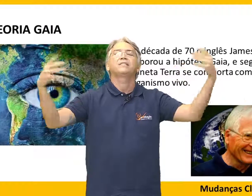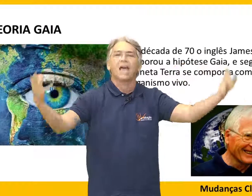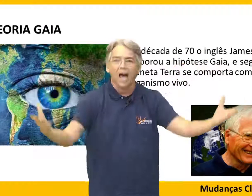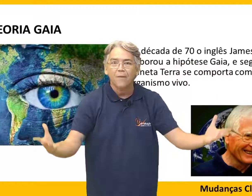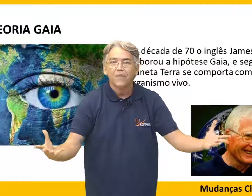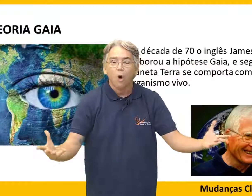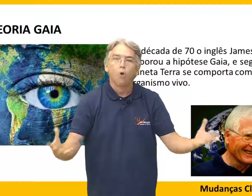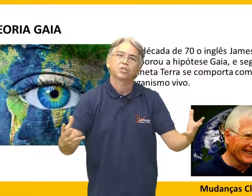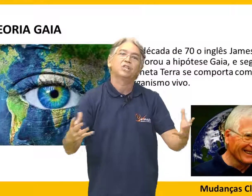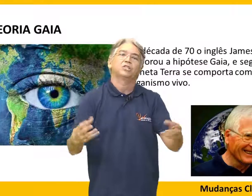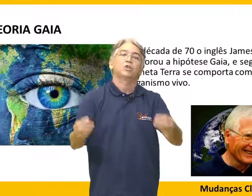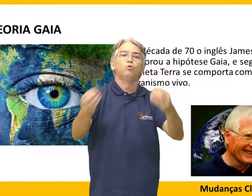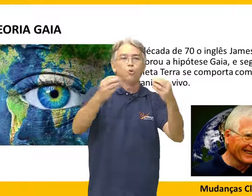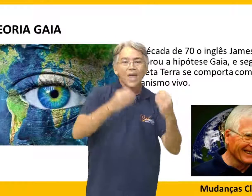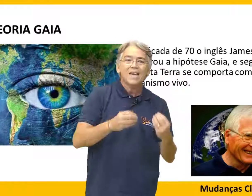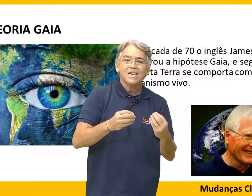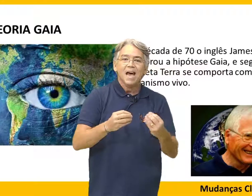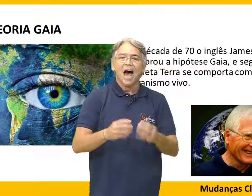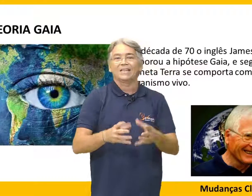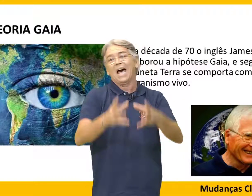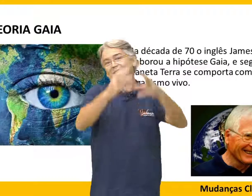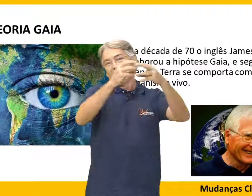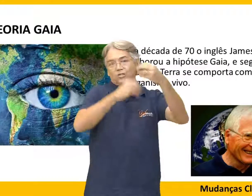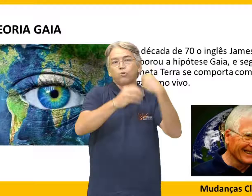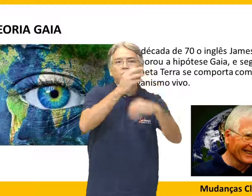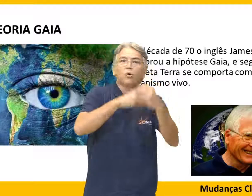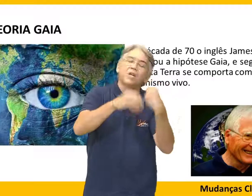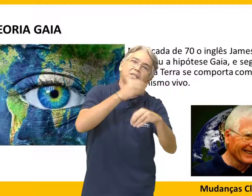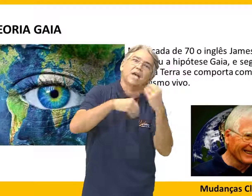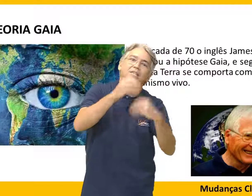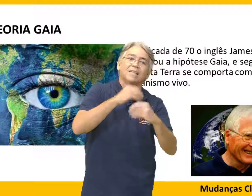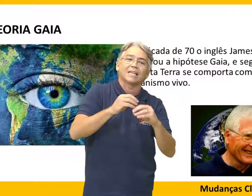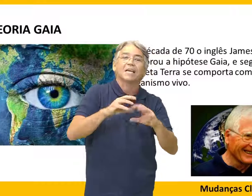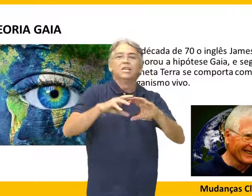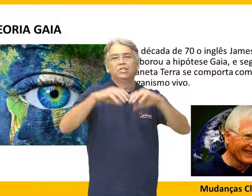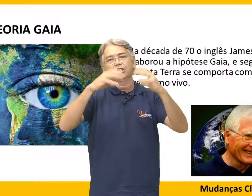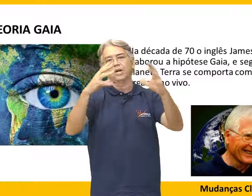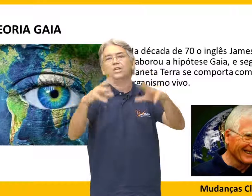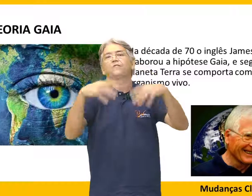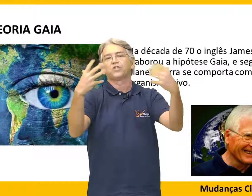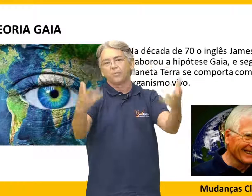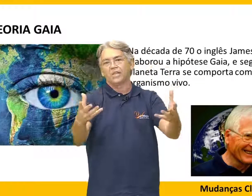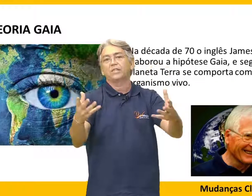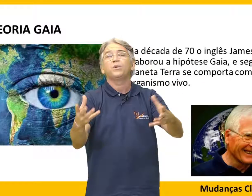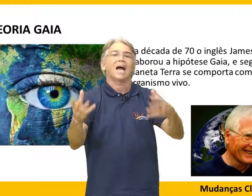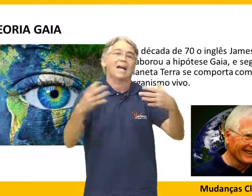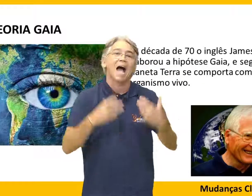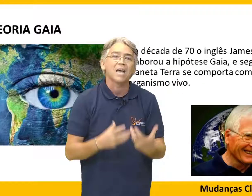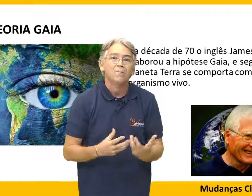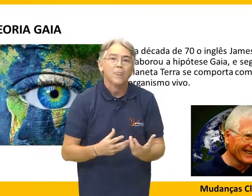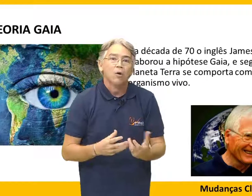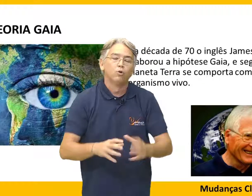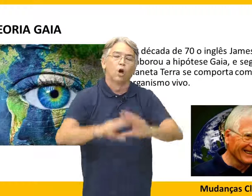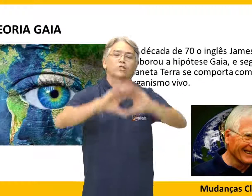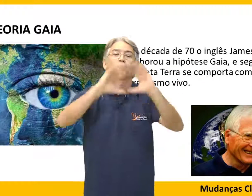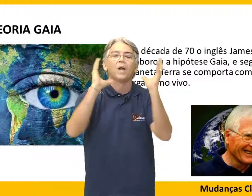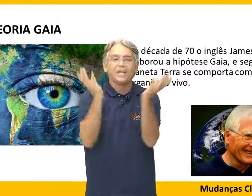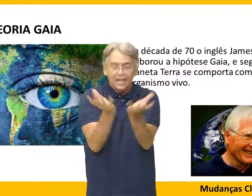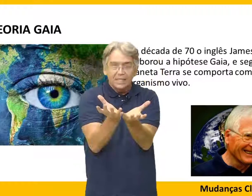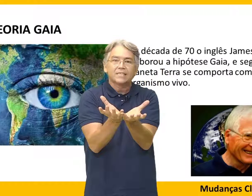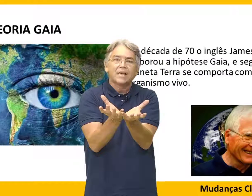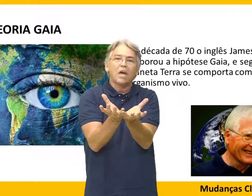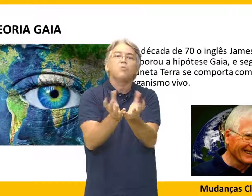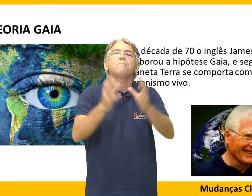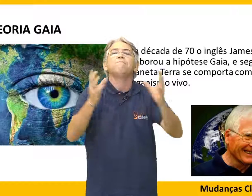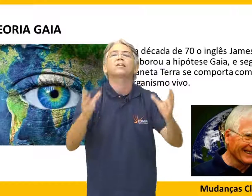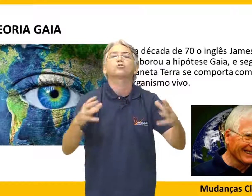mãe terra. Ou seja, segundo ele, na sua teoria idealizada, foi chamada de teoria Gaia, o nosso